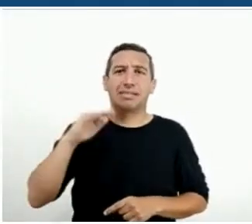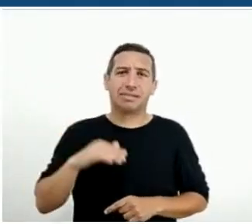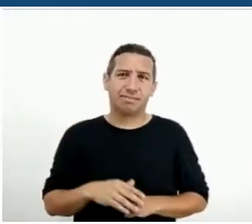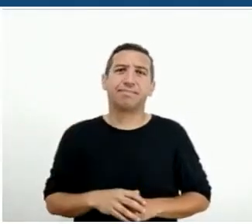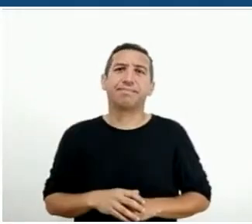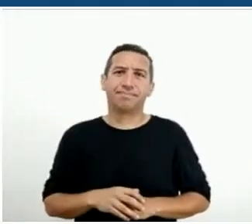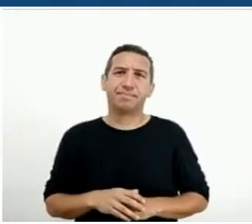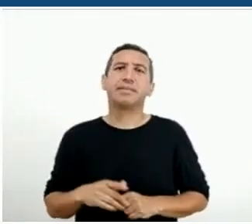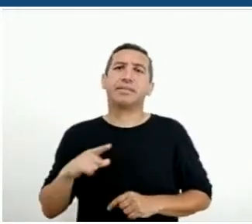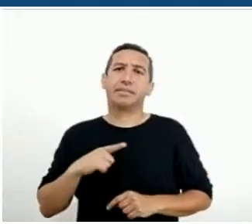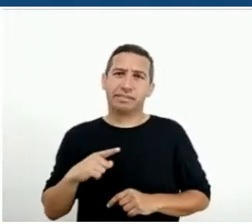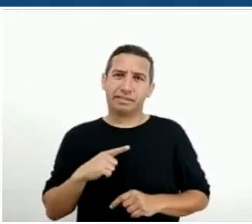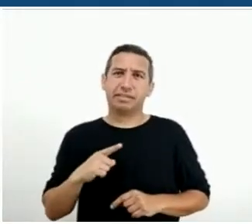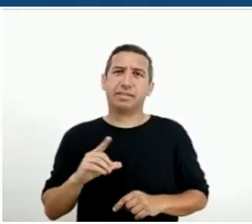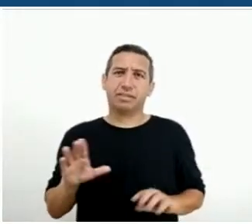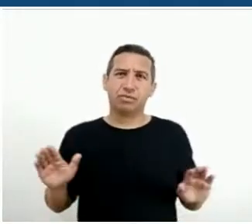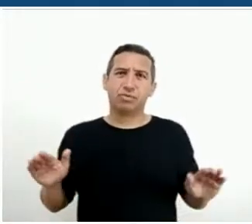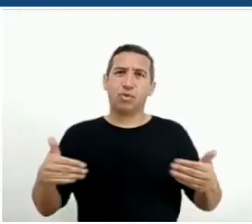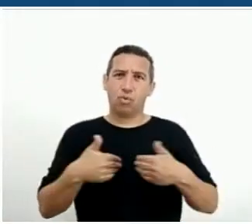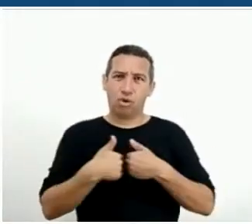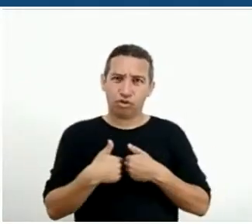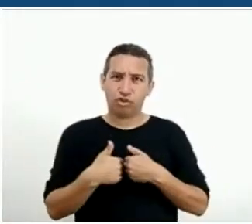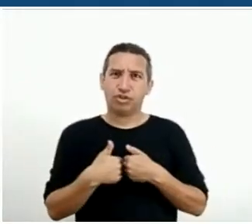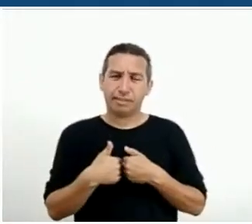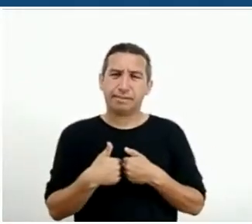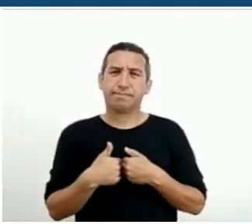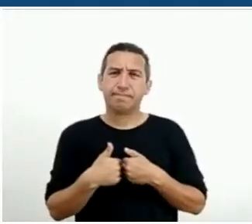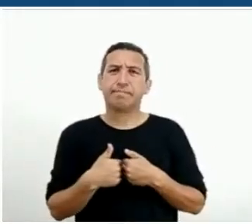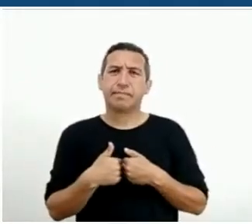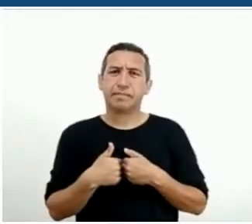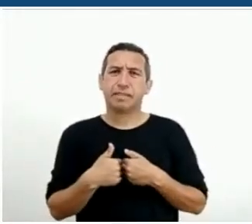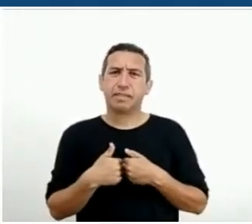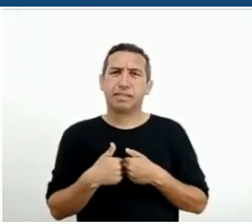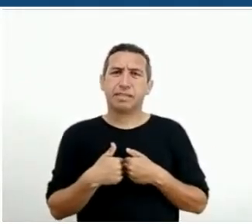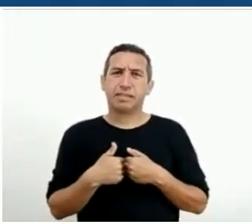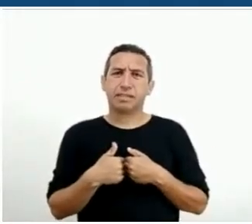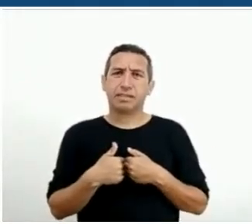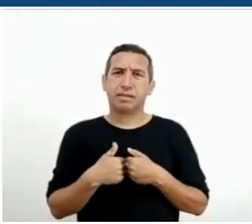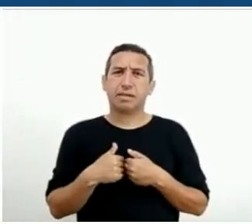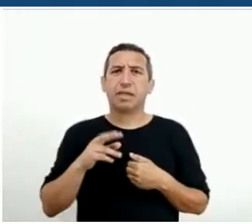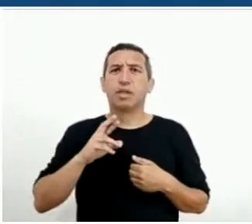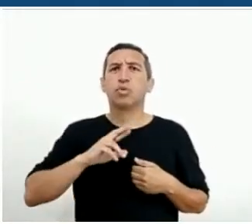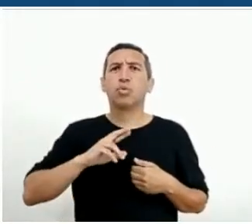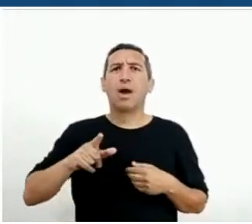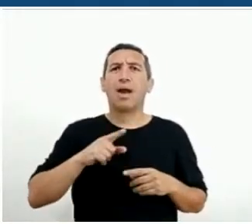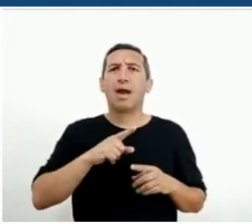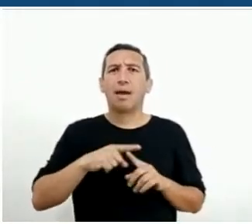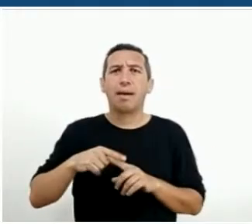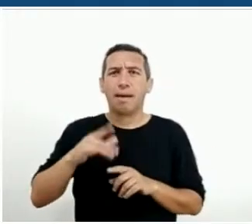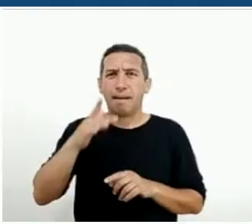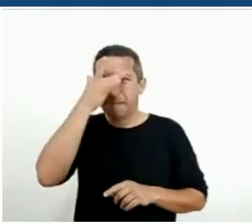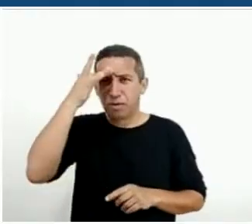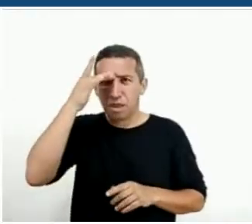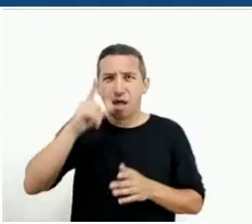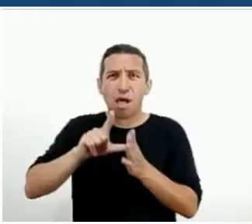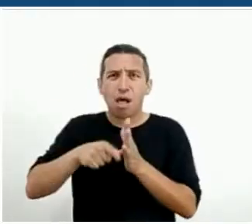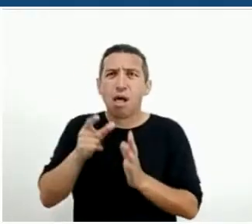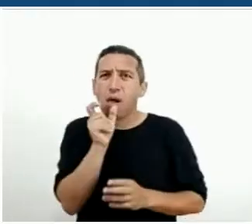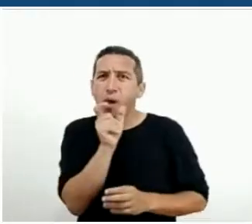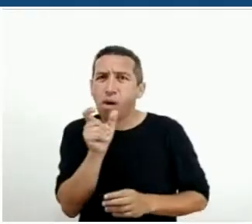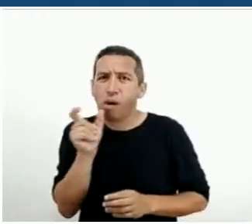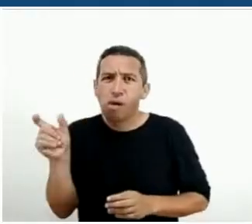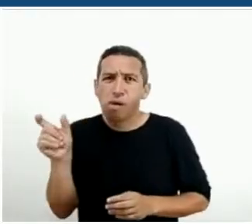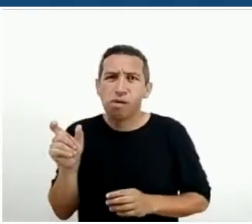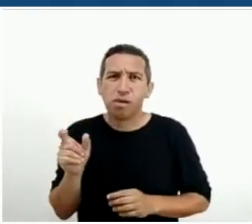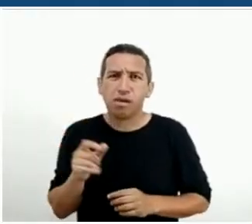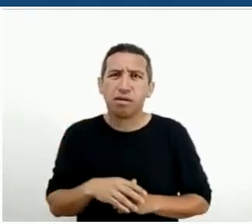do espectro autista, mas assim, não tão típicos. Então, aquela criança que, em vez de atrasar a fala, ela fala logo, e aí